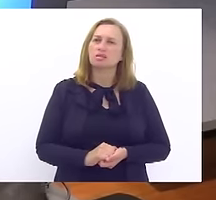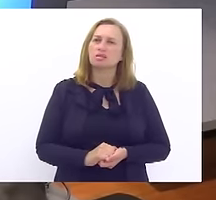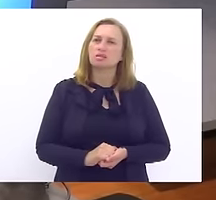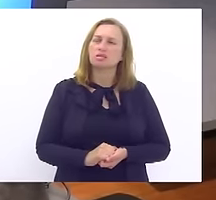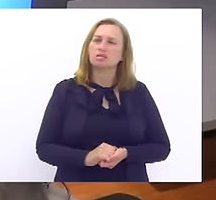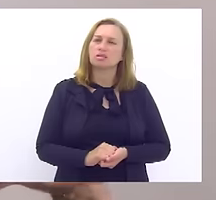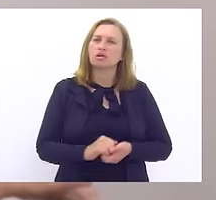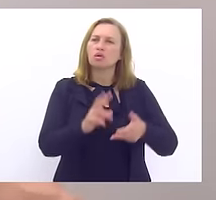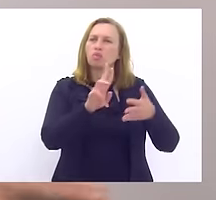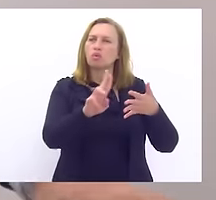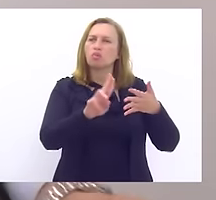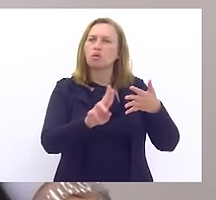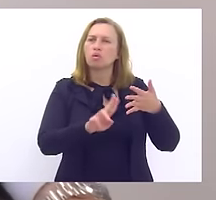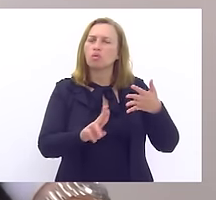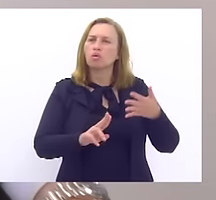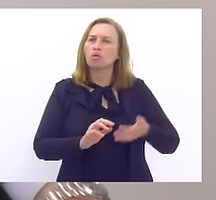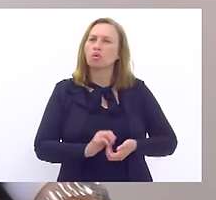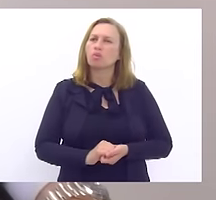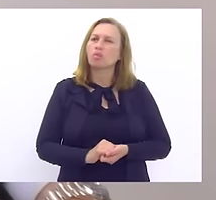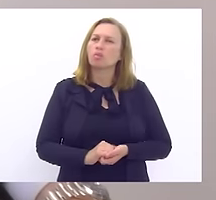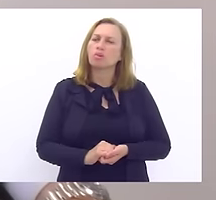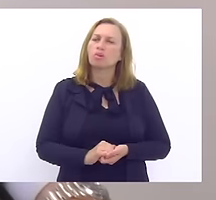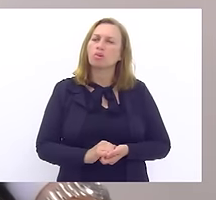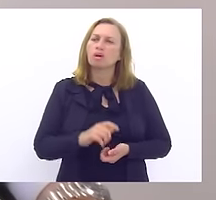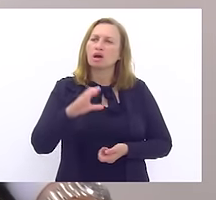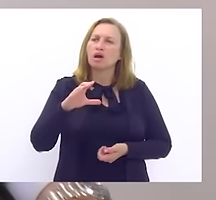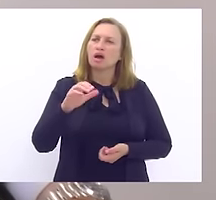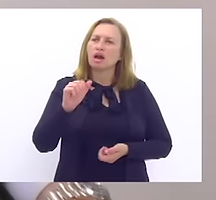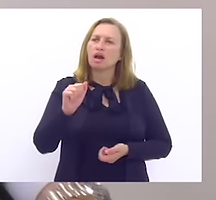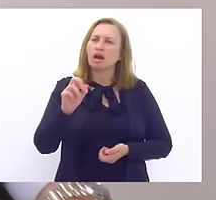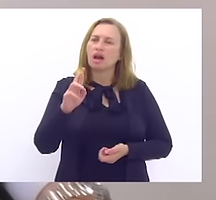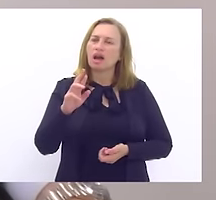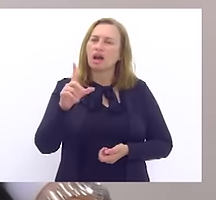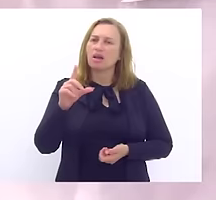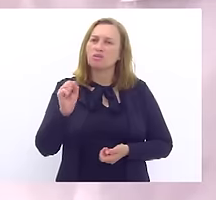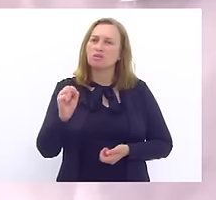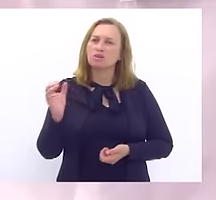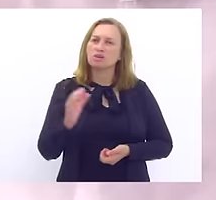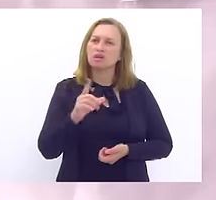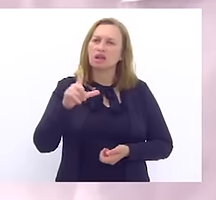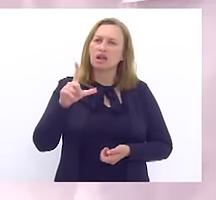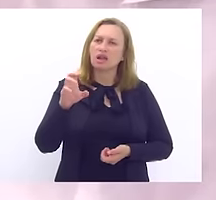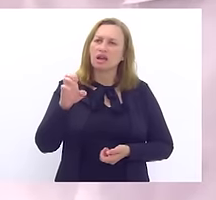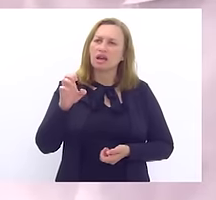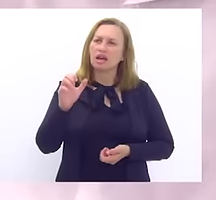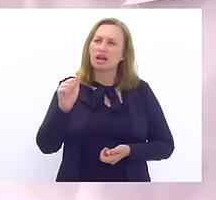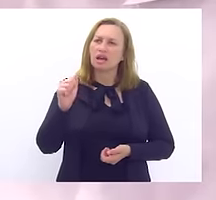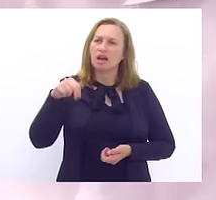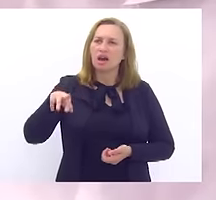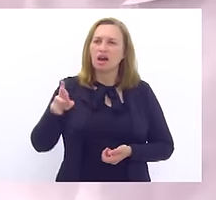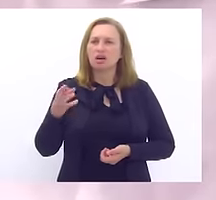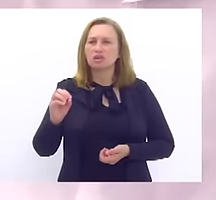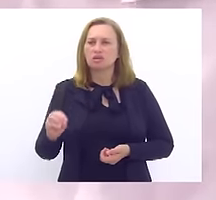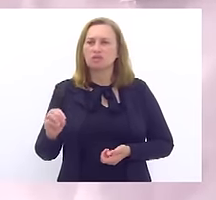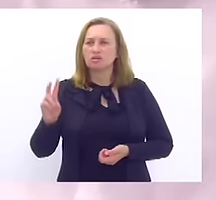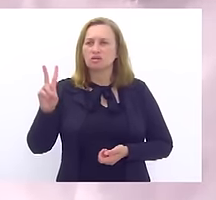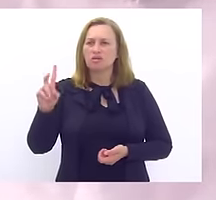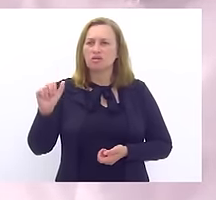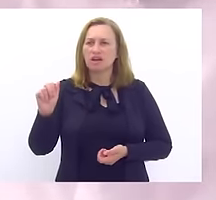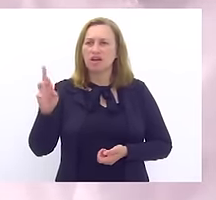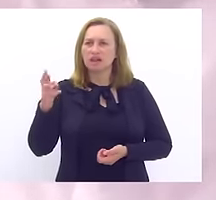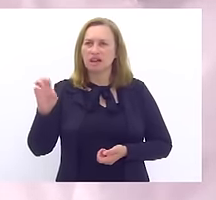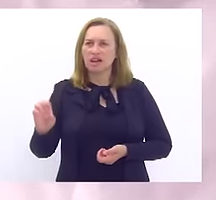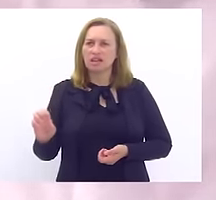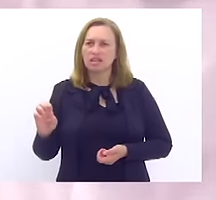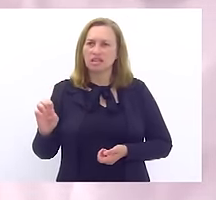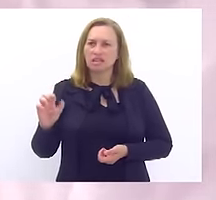o outro senhor Carlos Leandro Valadares de Almeida gerente da empresa